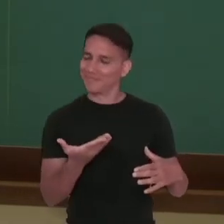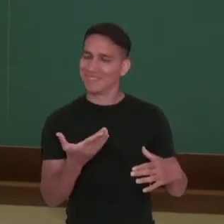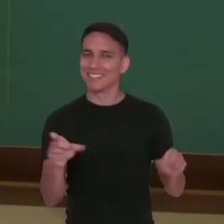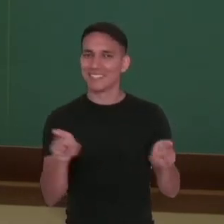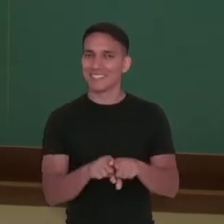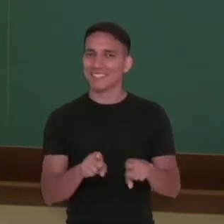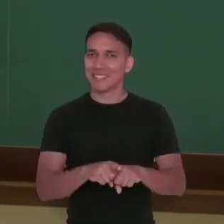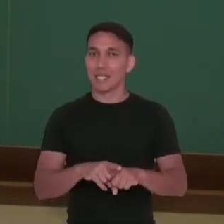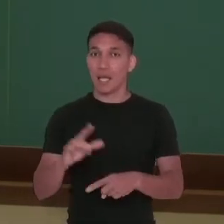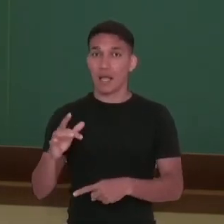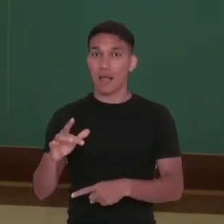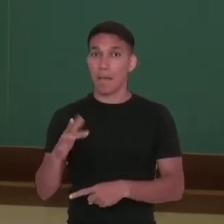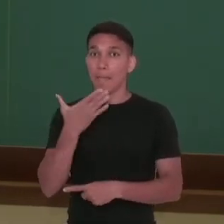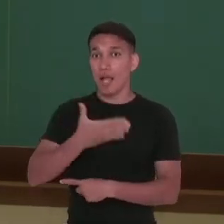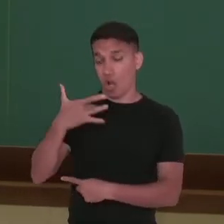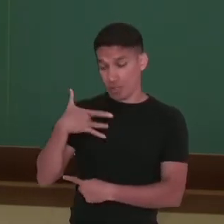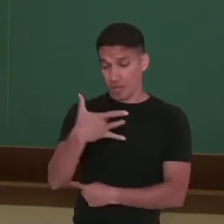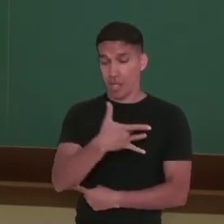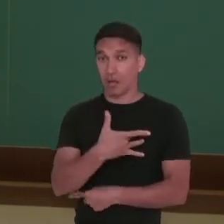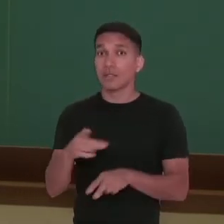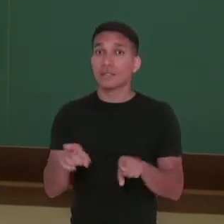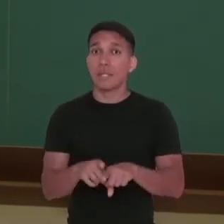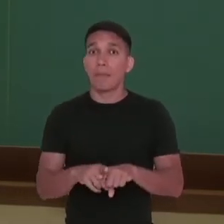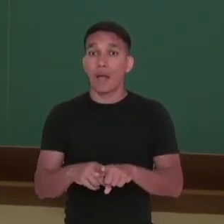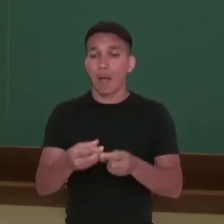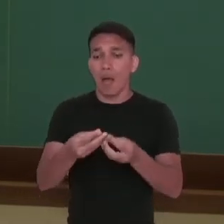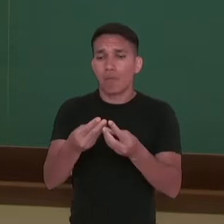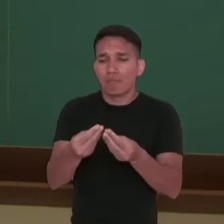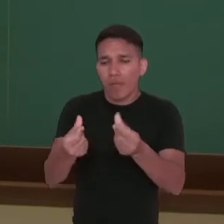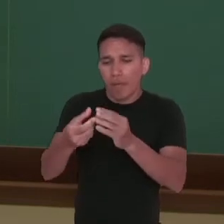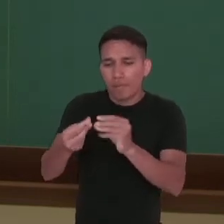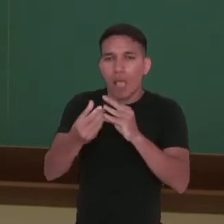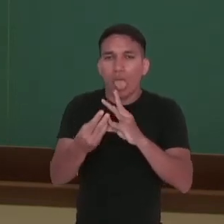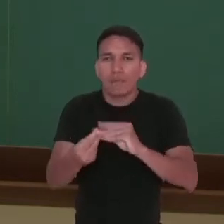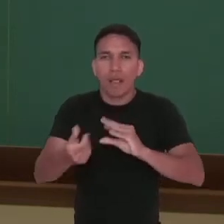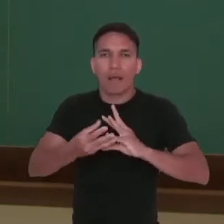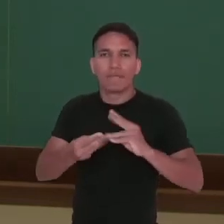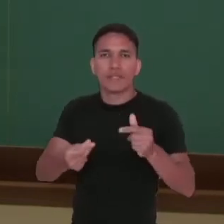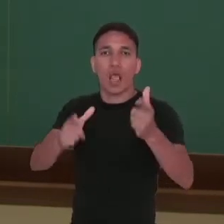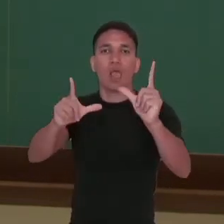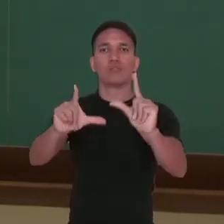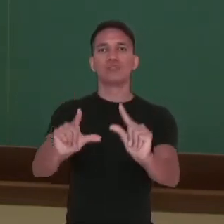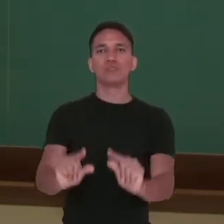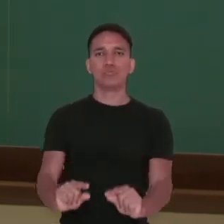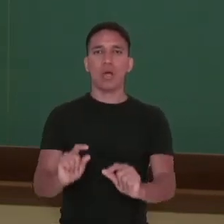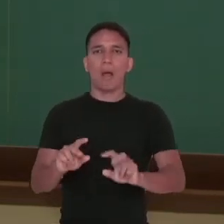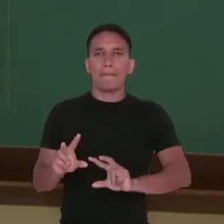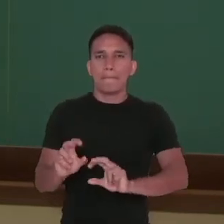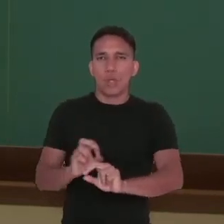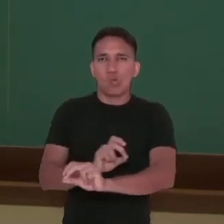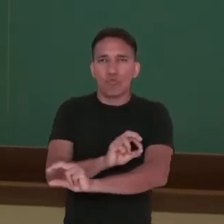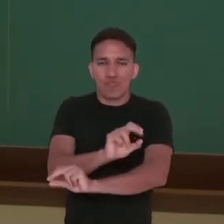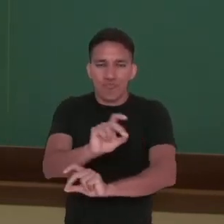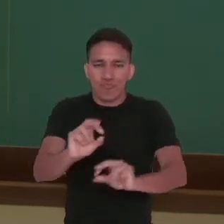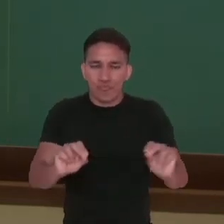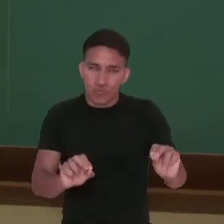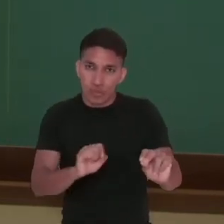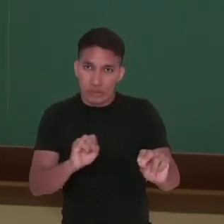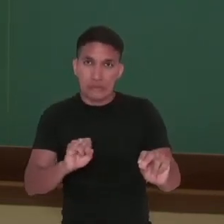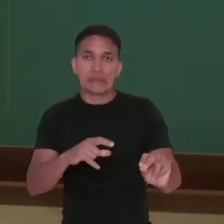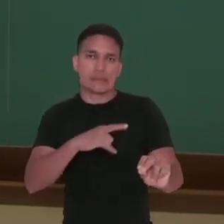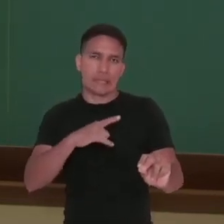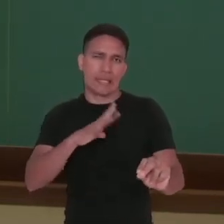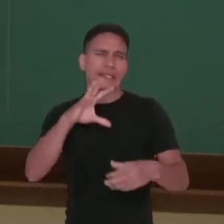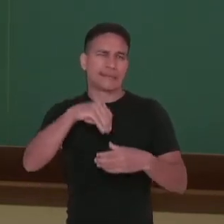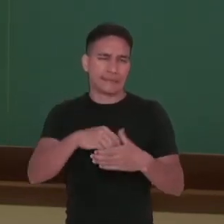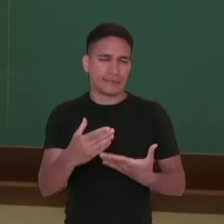elas, você acaba matando vários micro-organismos presentes na alimentação crua, tá? Então,